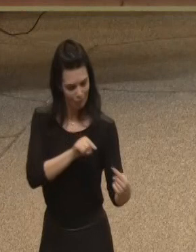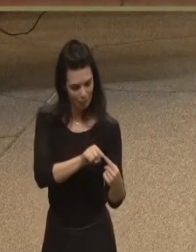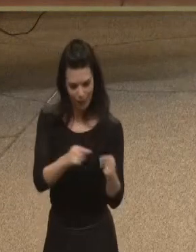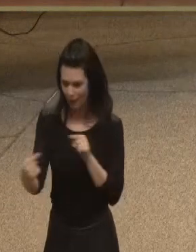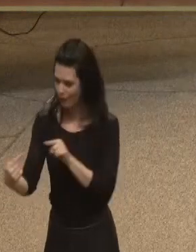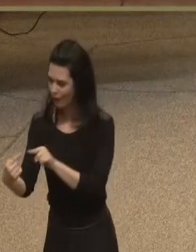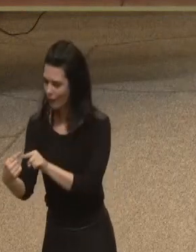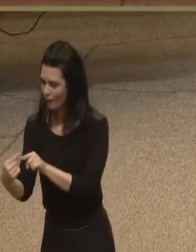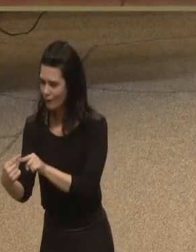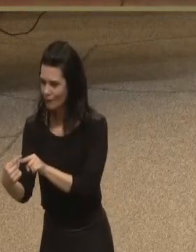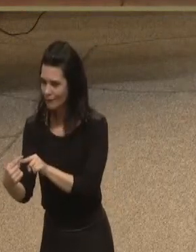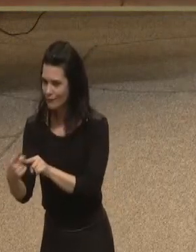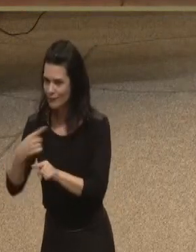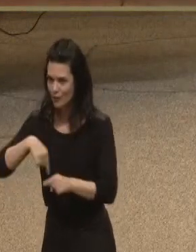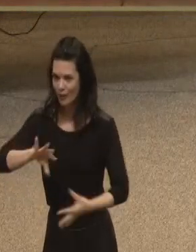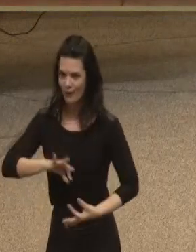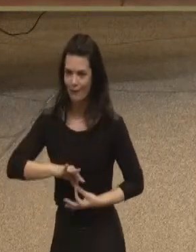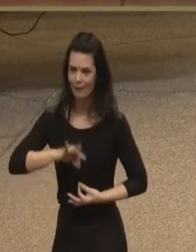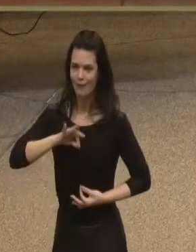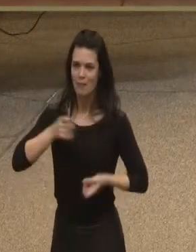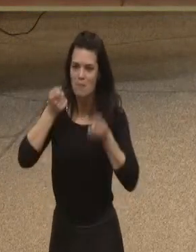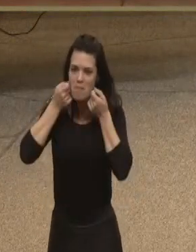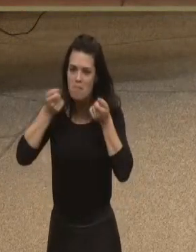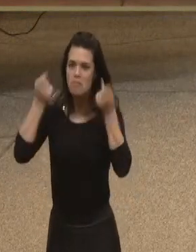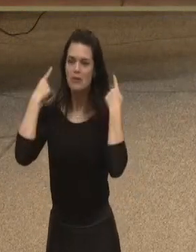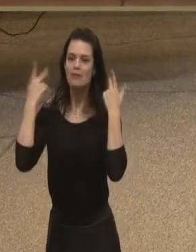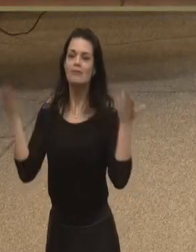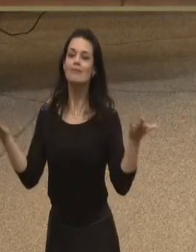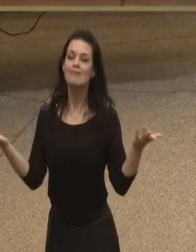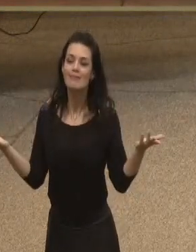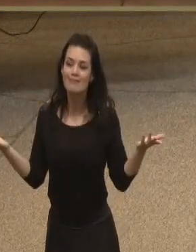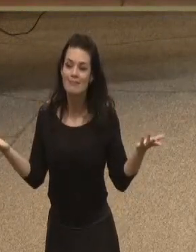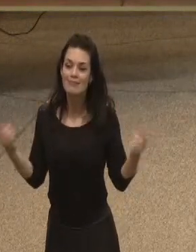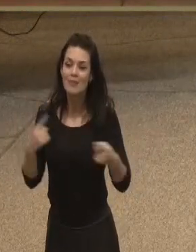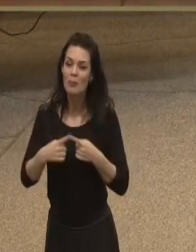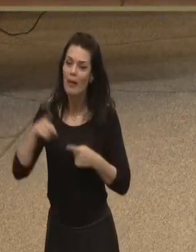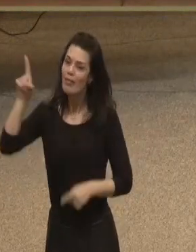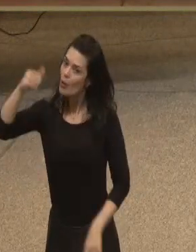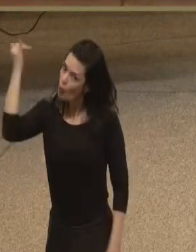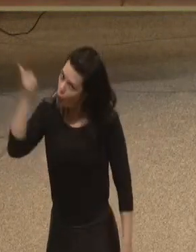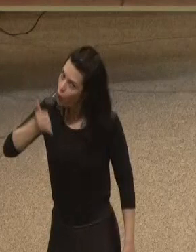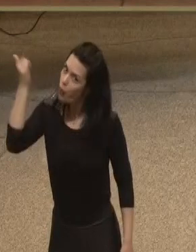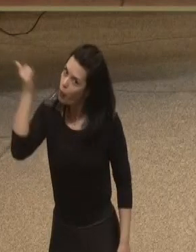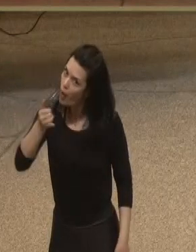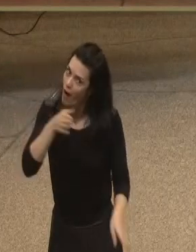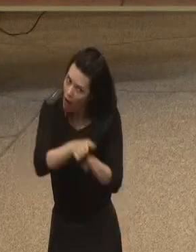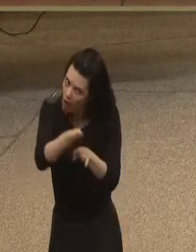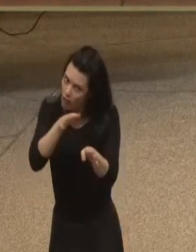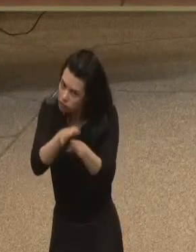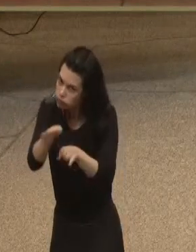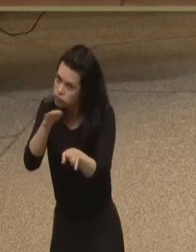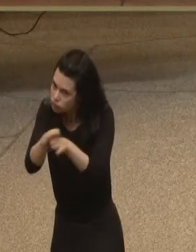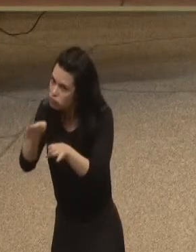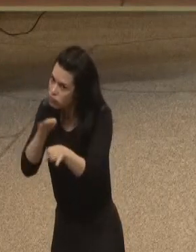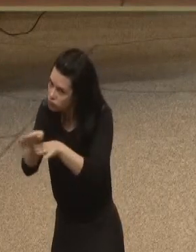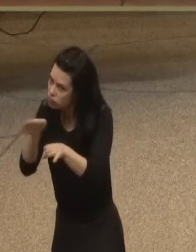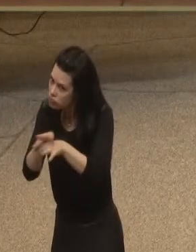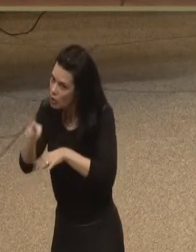tornamos espiritualmente surdos. Foi por isso que Jesus disse aos seus amados